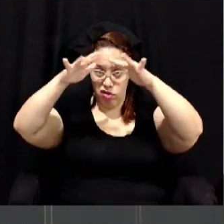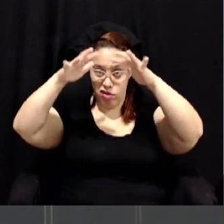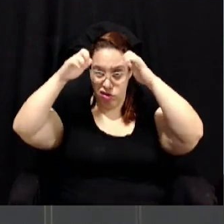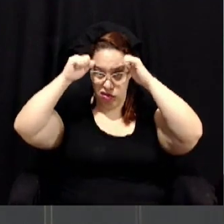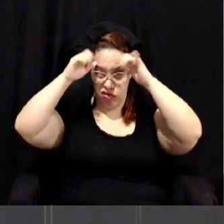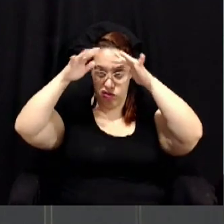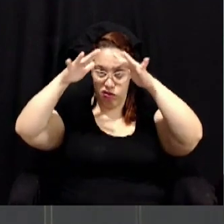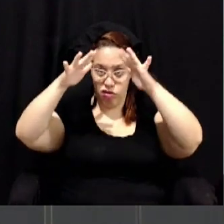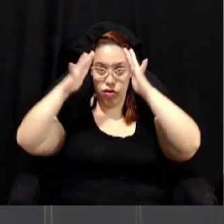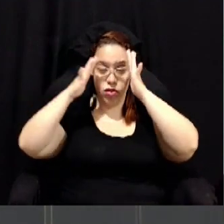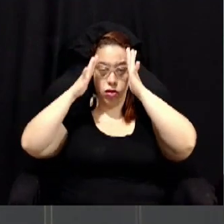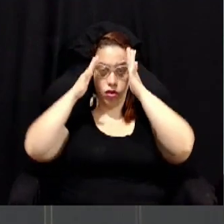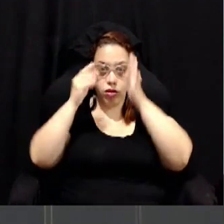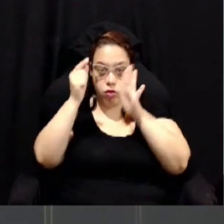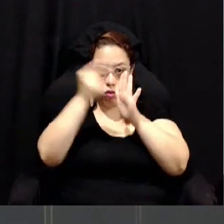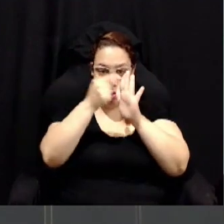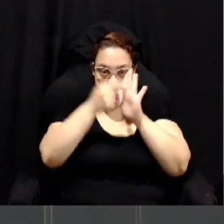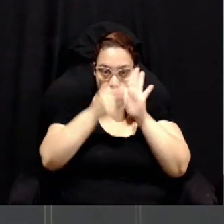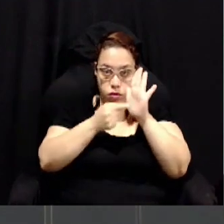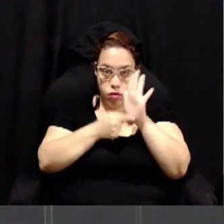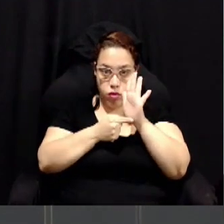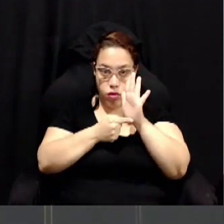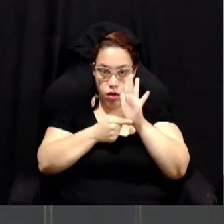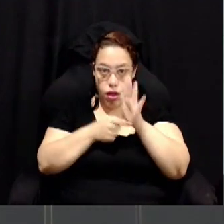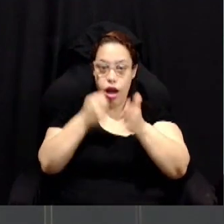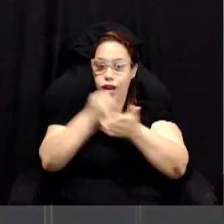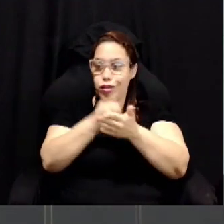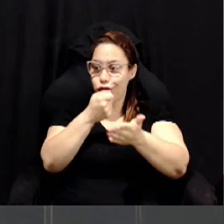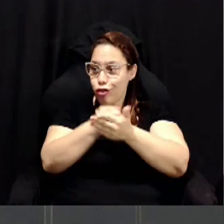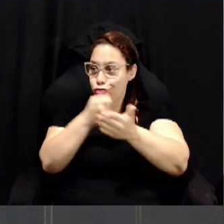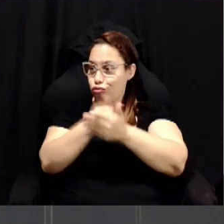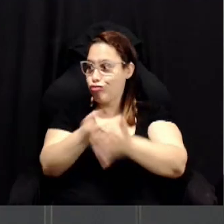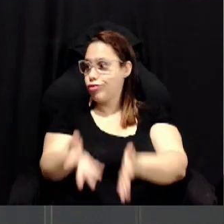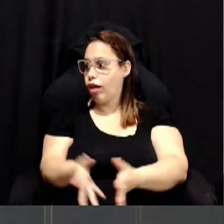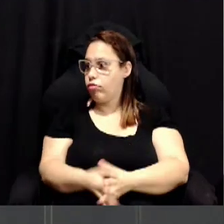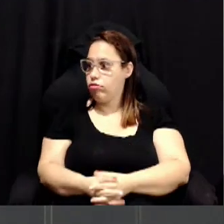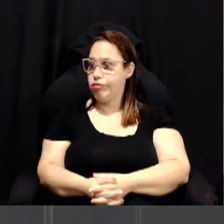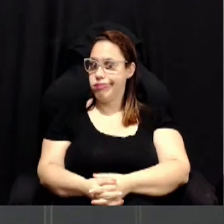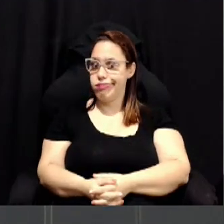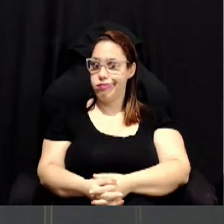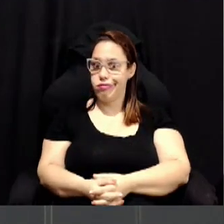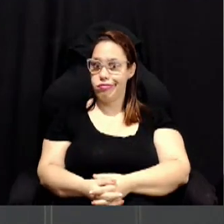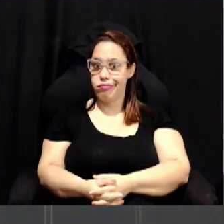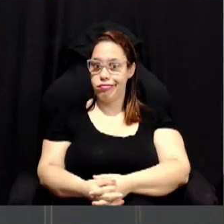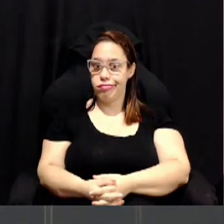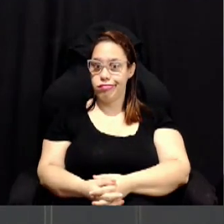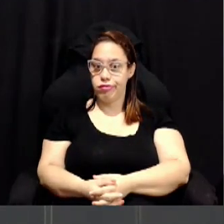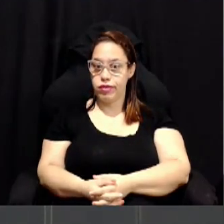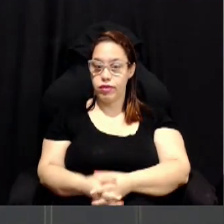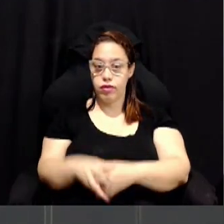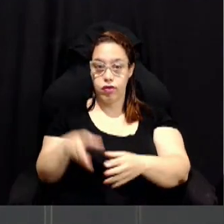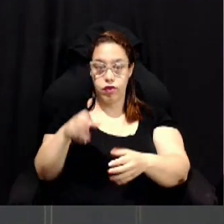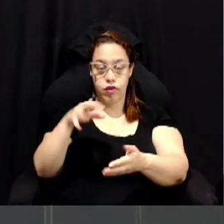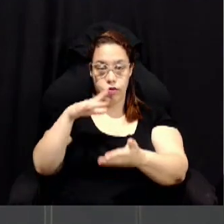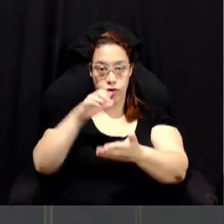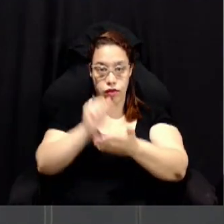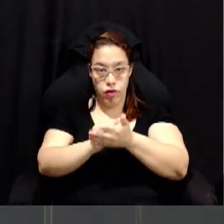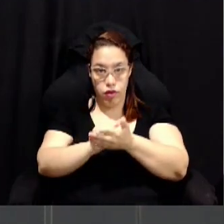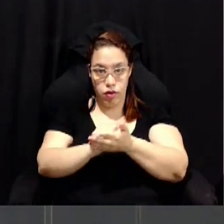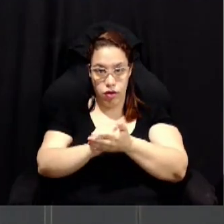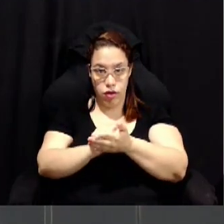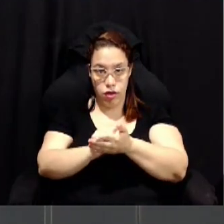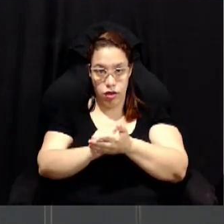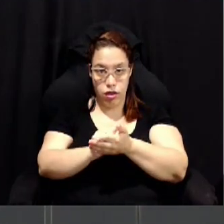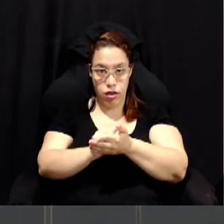muito pontuais que a gente ainda luta. Né? Você garantiu-se a matrícula da criança no ensino regular de ensino. E